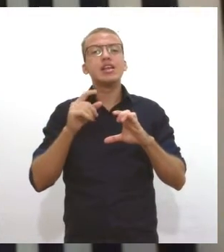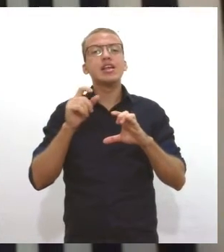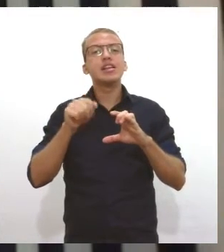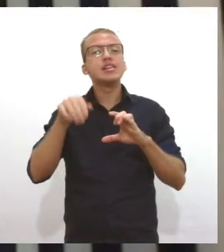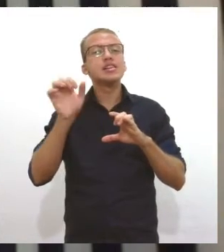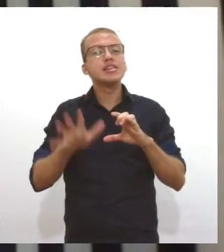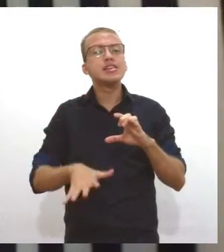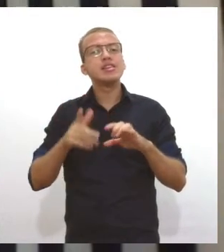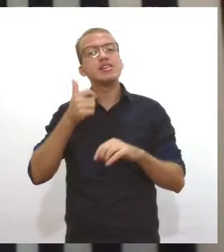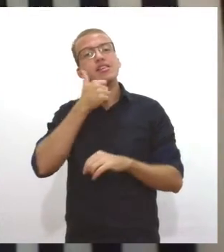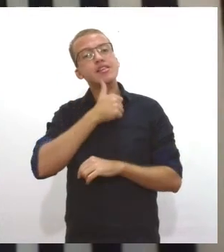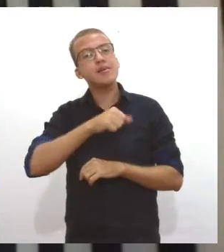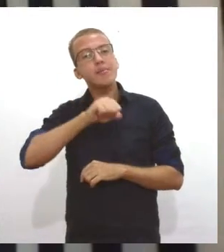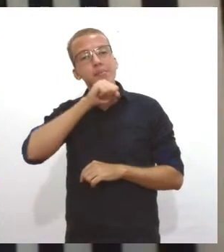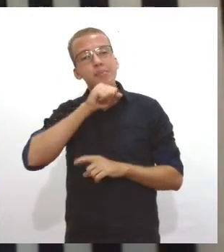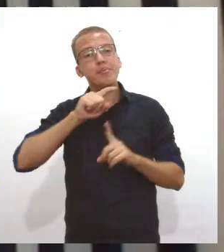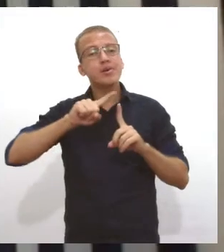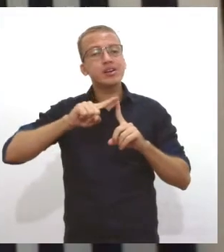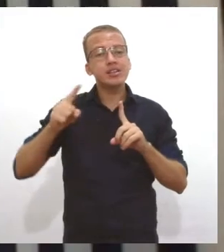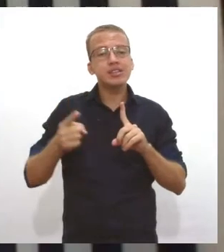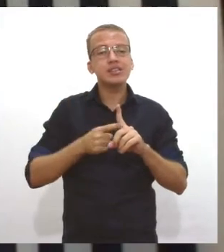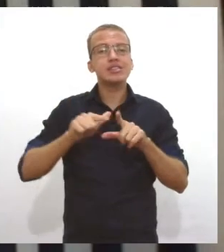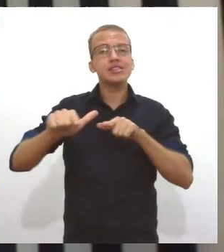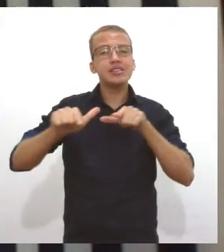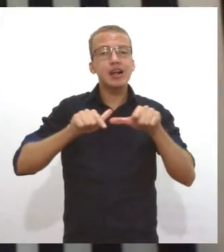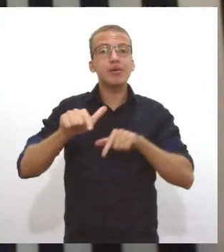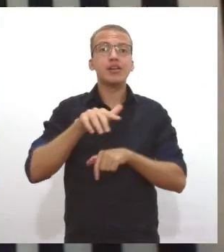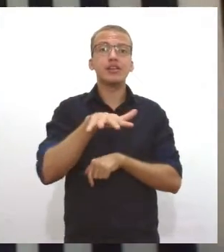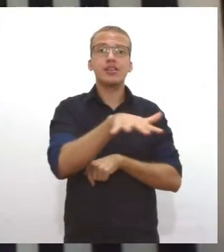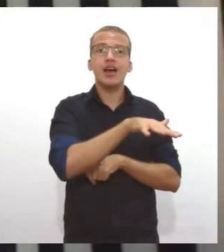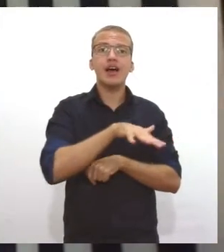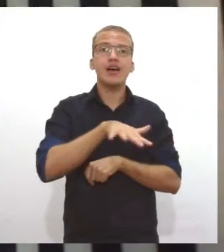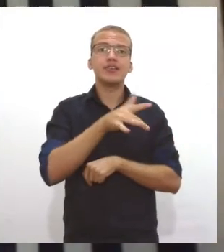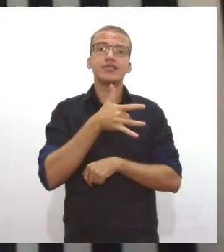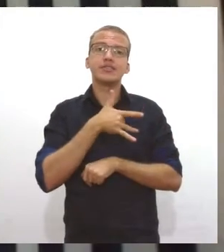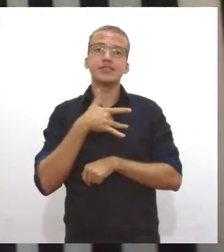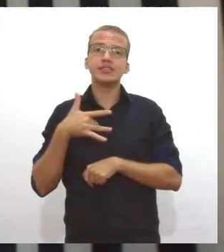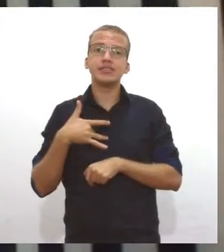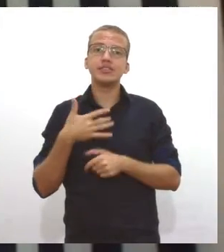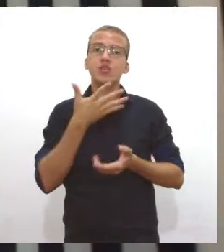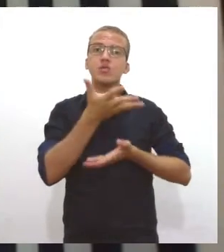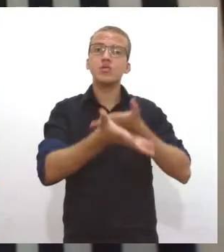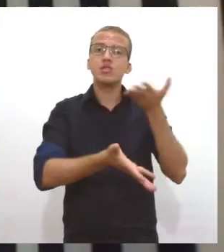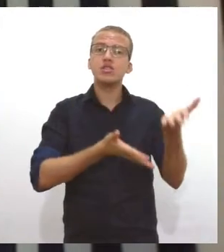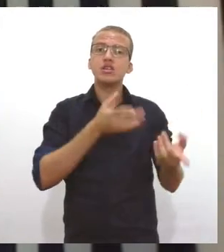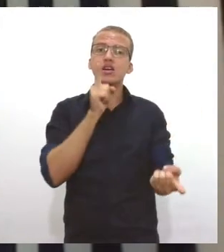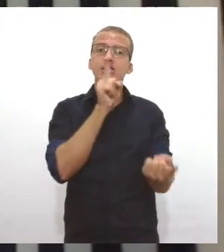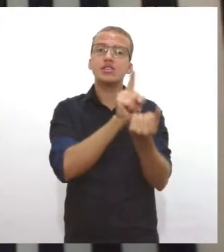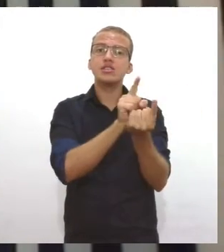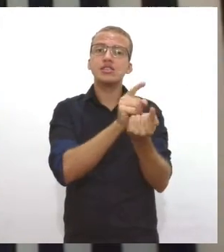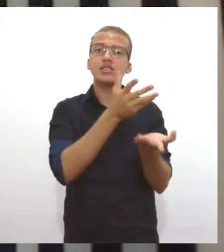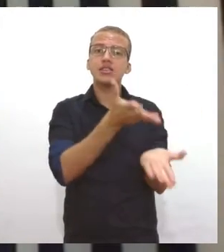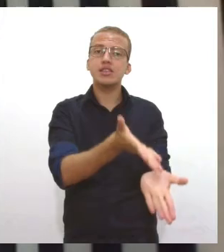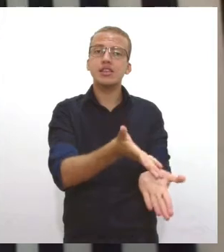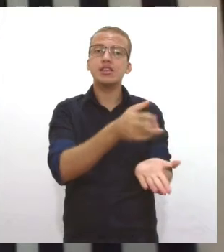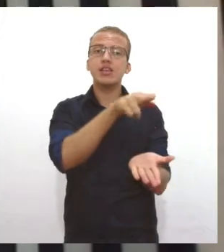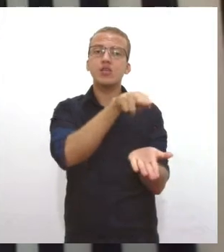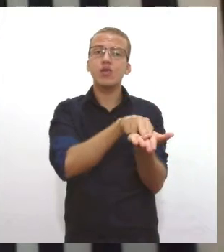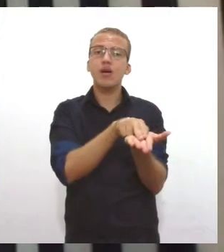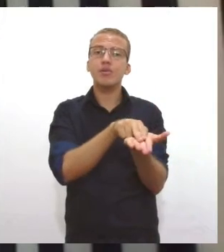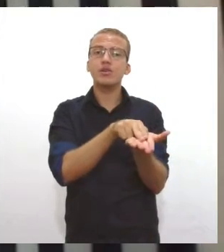tem que trabalhar em áreas de saúde um trabalhando com o paciente Oi gente UTI então é